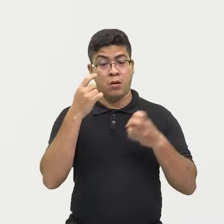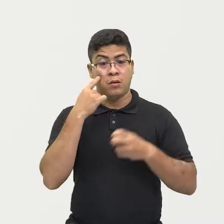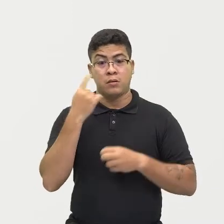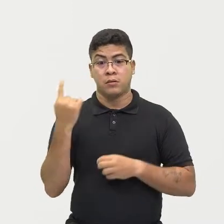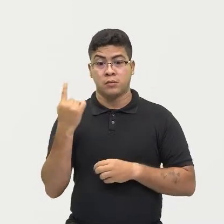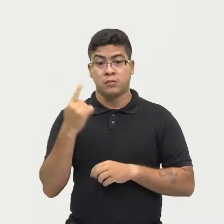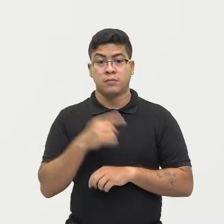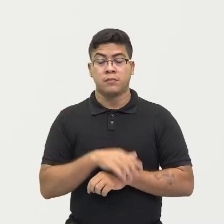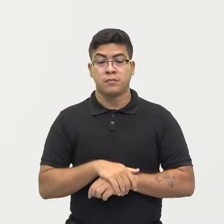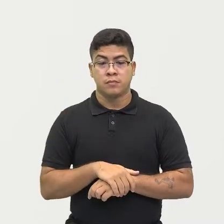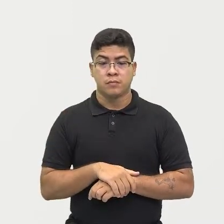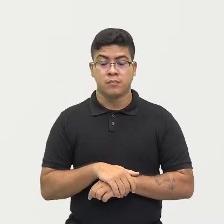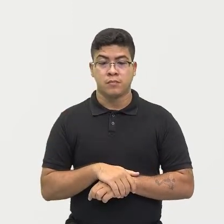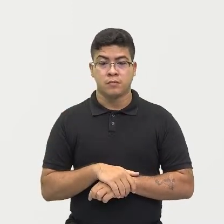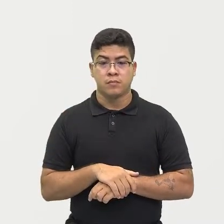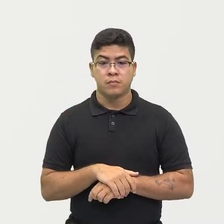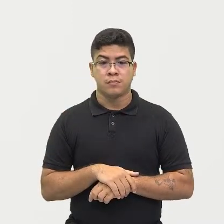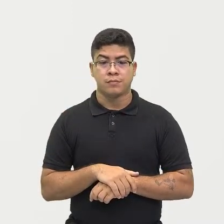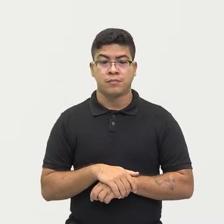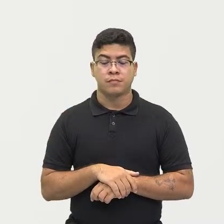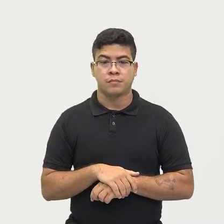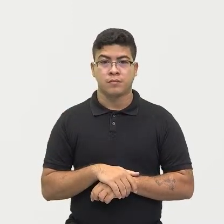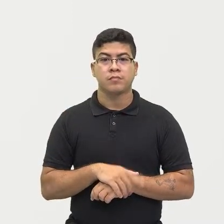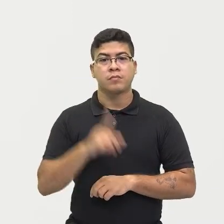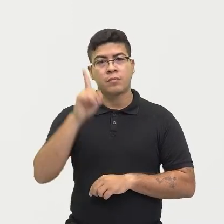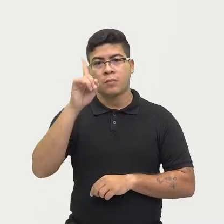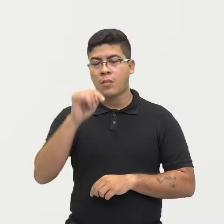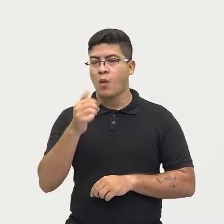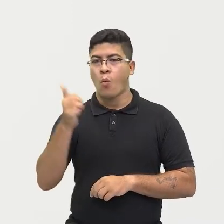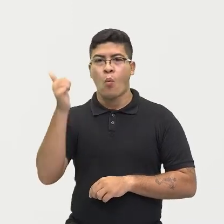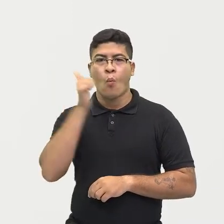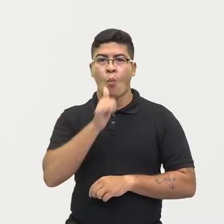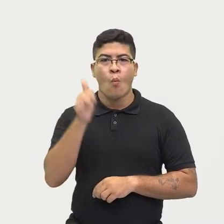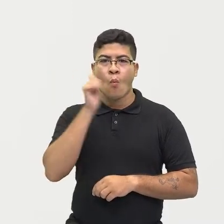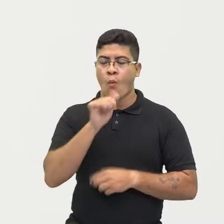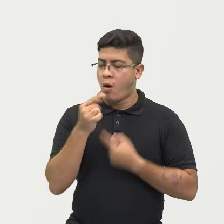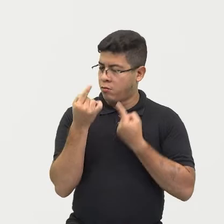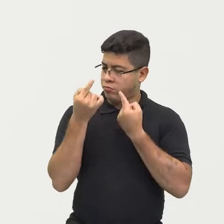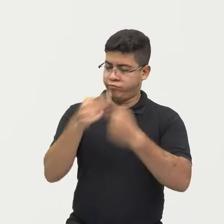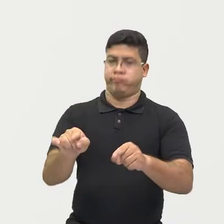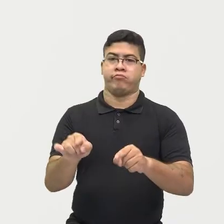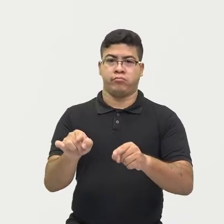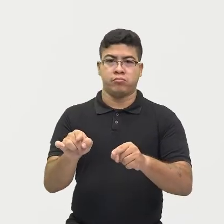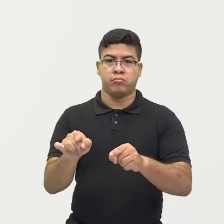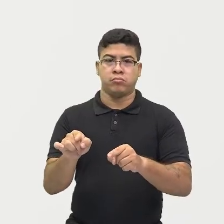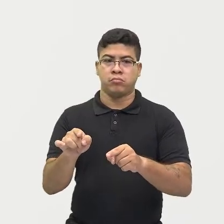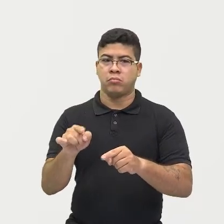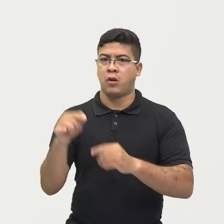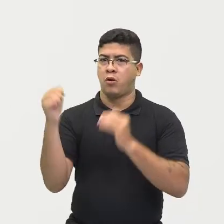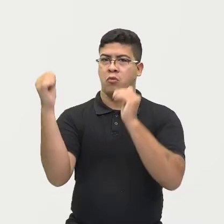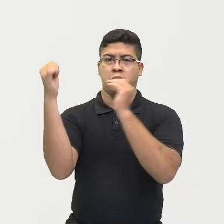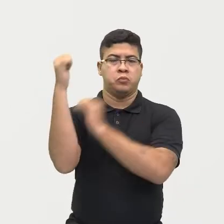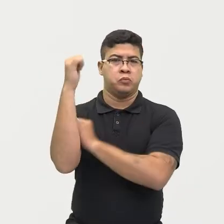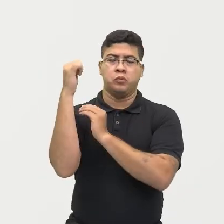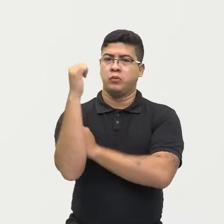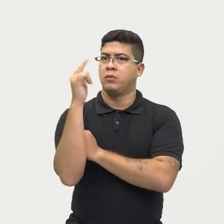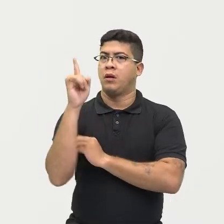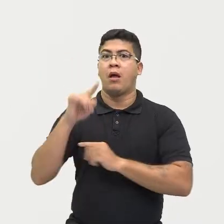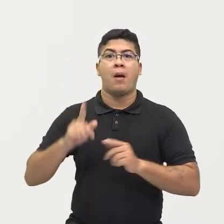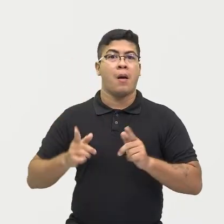olha só o caráter do futurismo. Ele era antifeminista, ele era